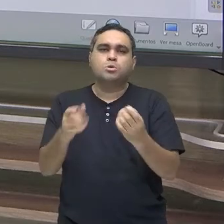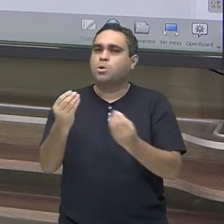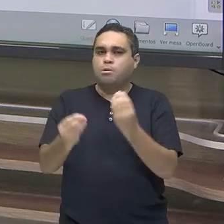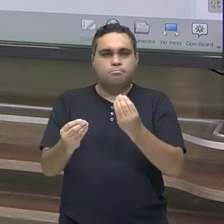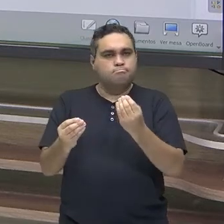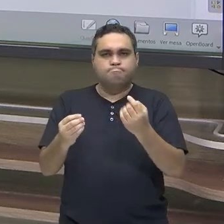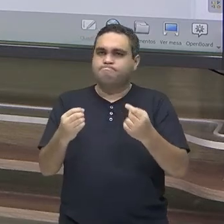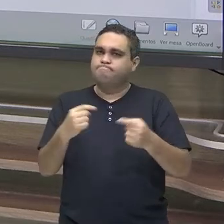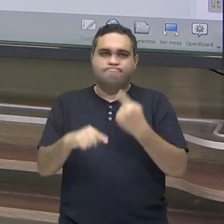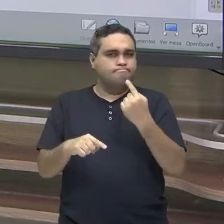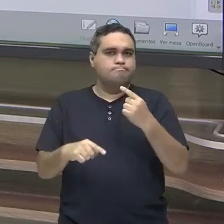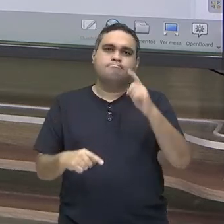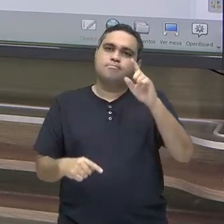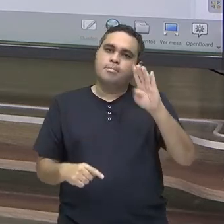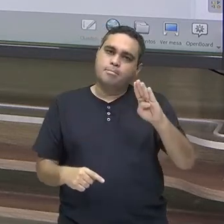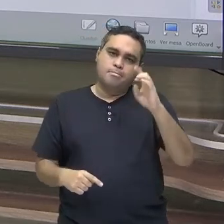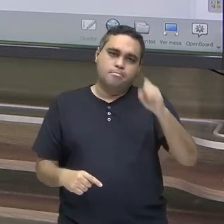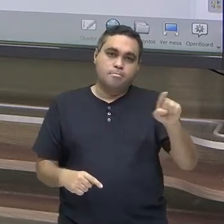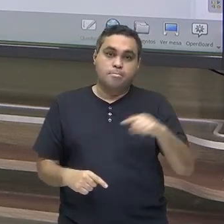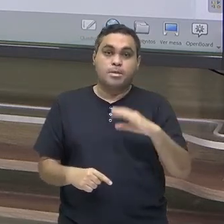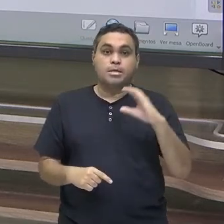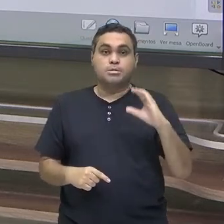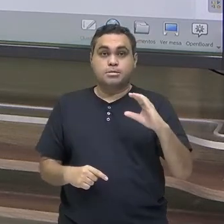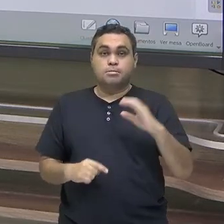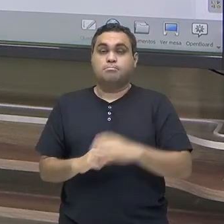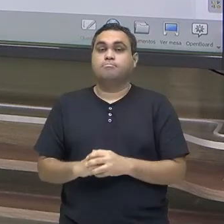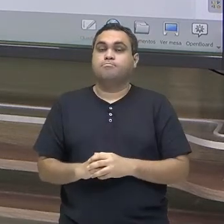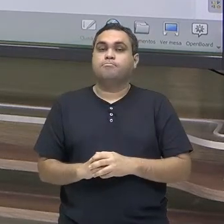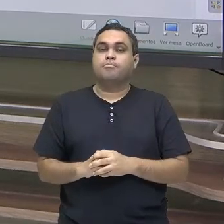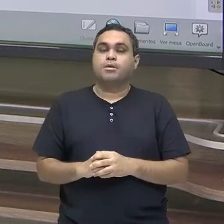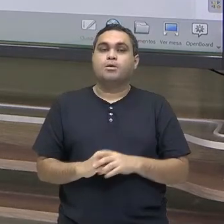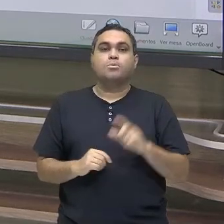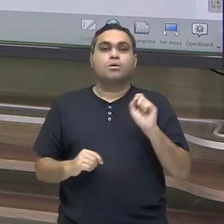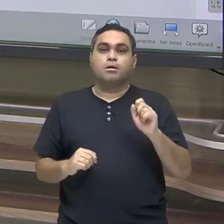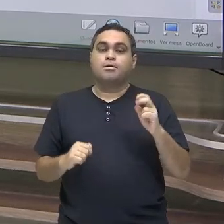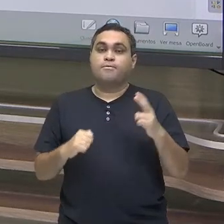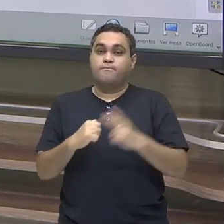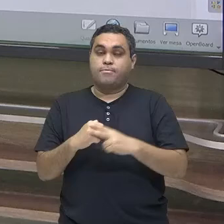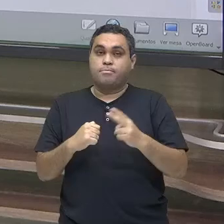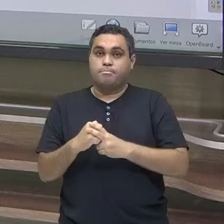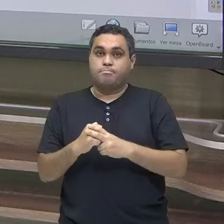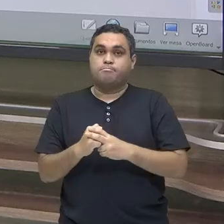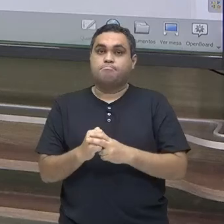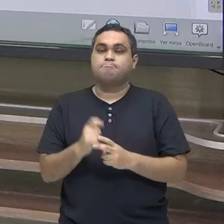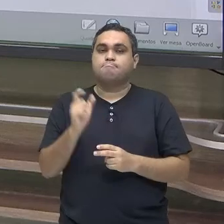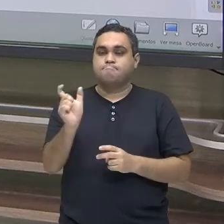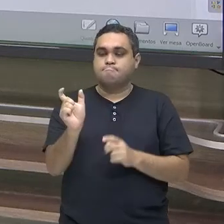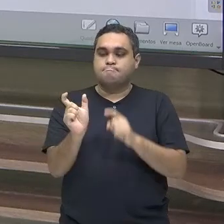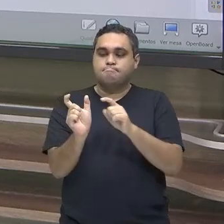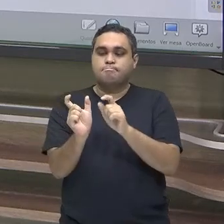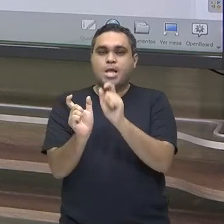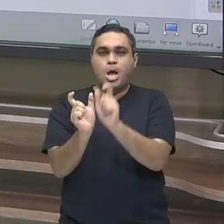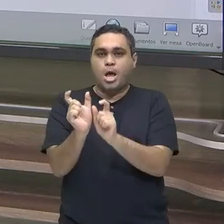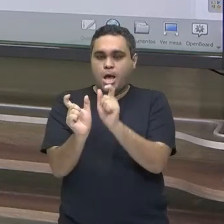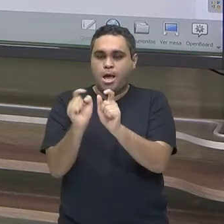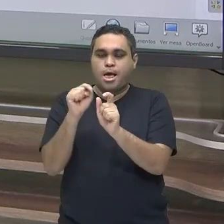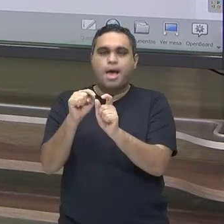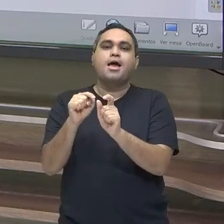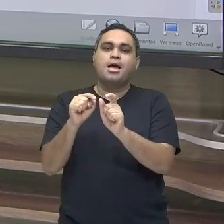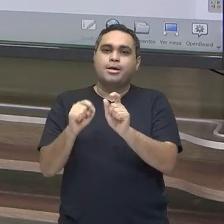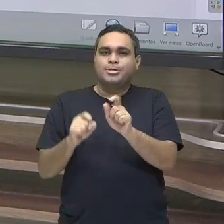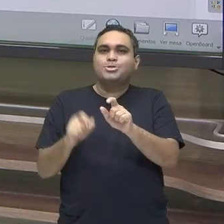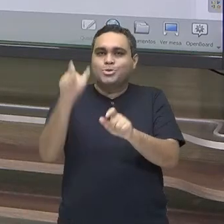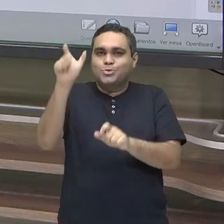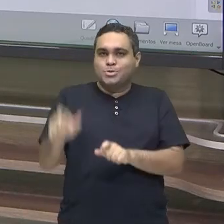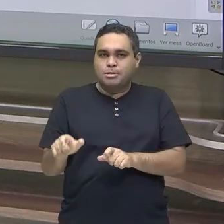C, sujeito desinencial, mesmo princípio. Se não tem sujeito, se o verbo ser está no sentido de tempo, está indicando tempo